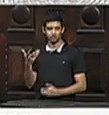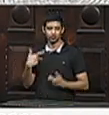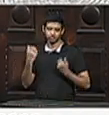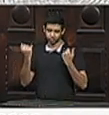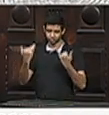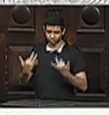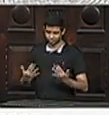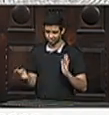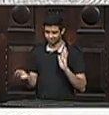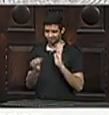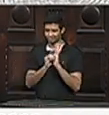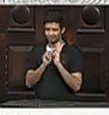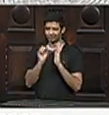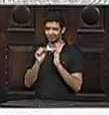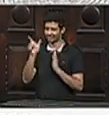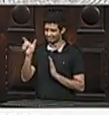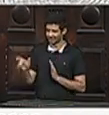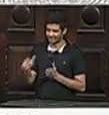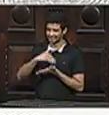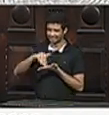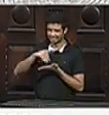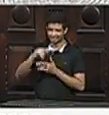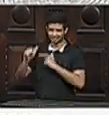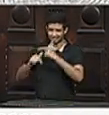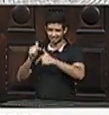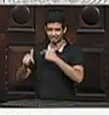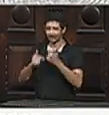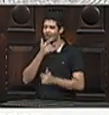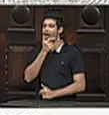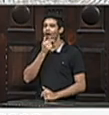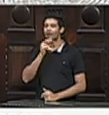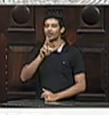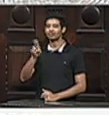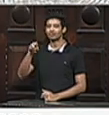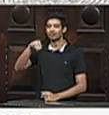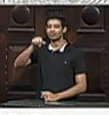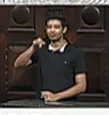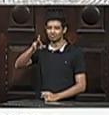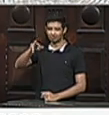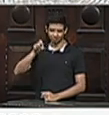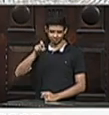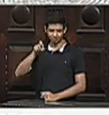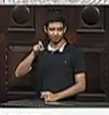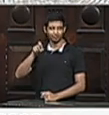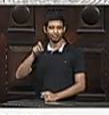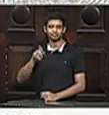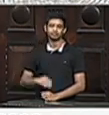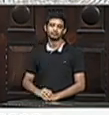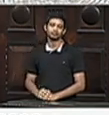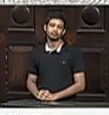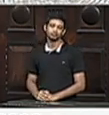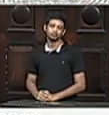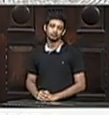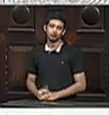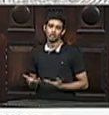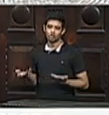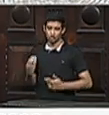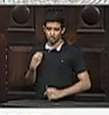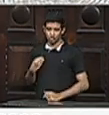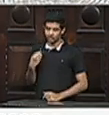tentar produzir um texto consensual. Era isso. Próximo orador inscrito é o deputado Eliomar Coelho, antes, porém, deputado Milton Rangel.